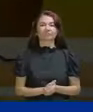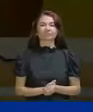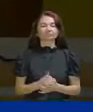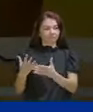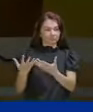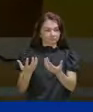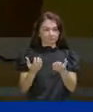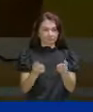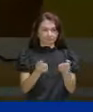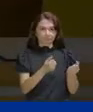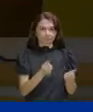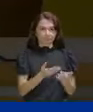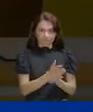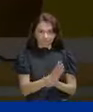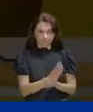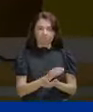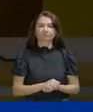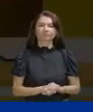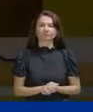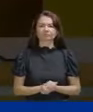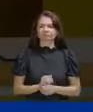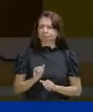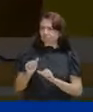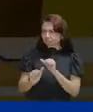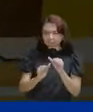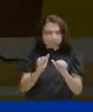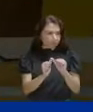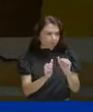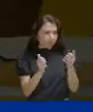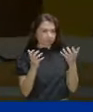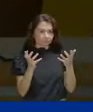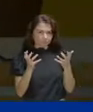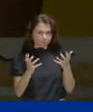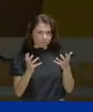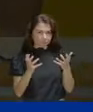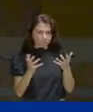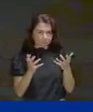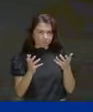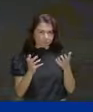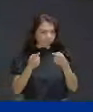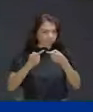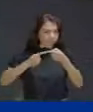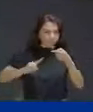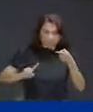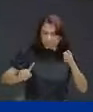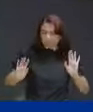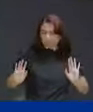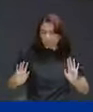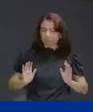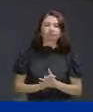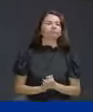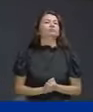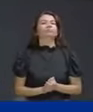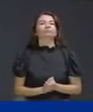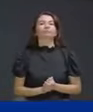58ª Sessão Judiciária Ordinária. Perguntando se há alguma objeção quanto à aprovação.